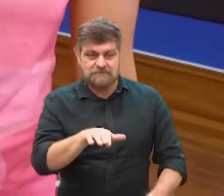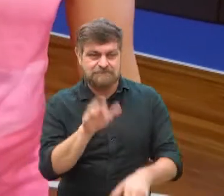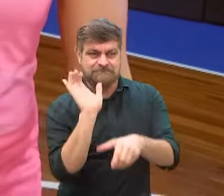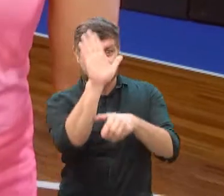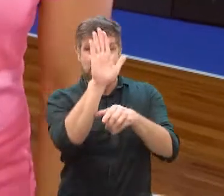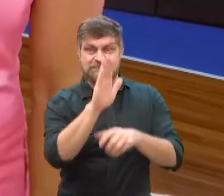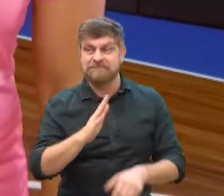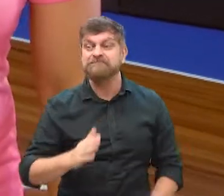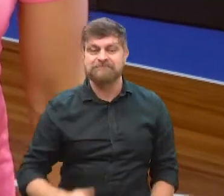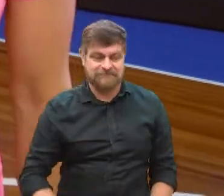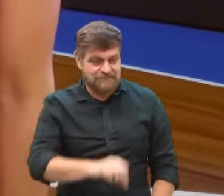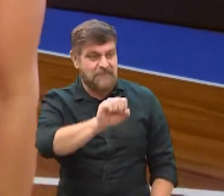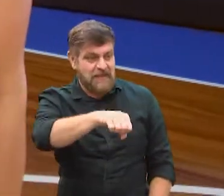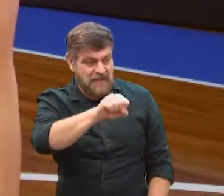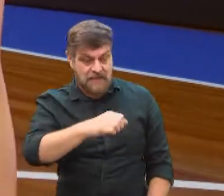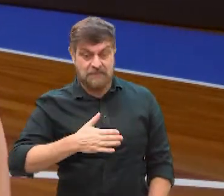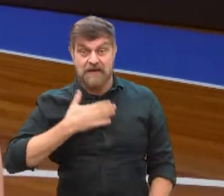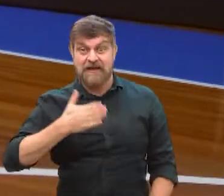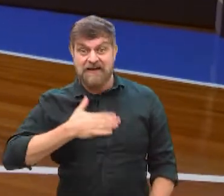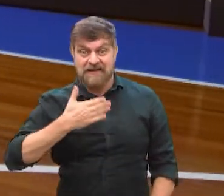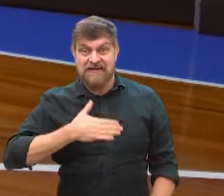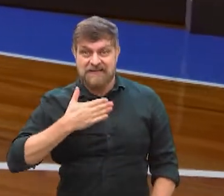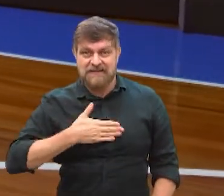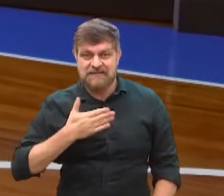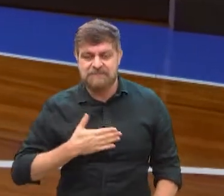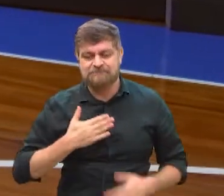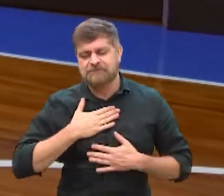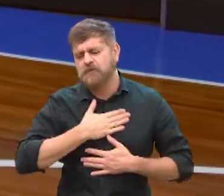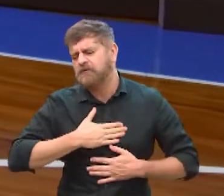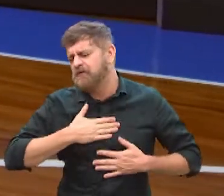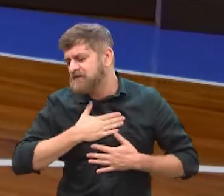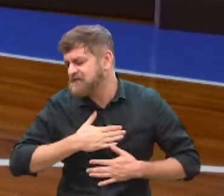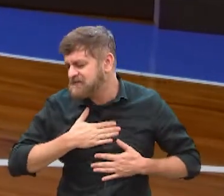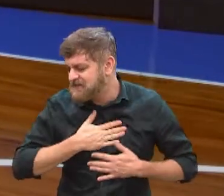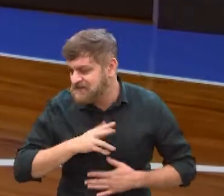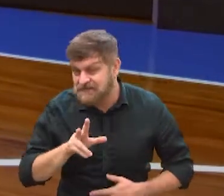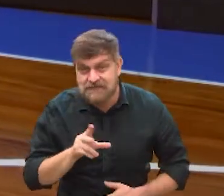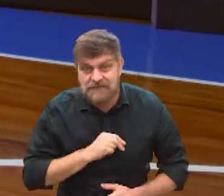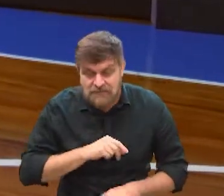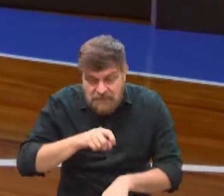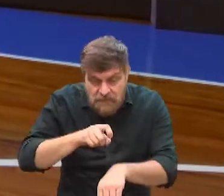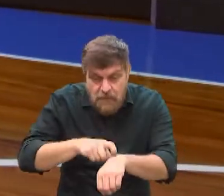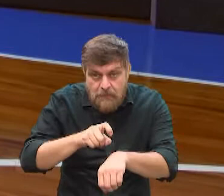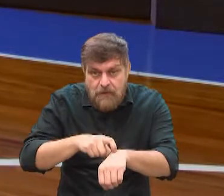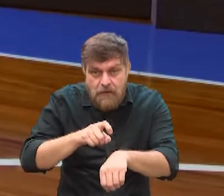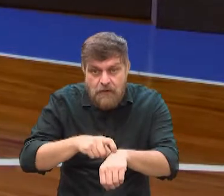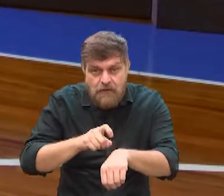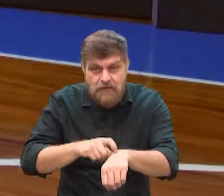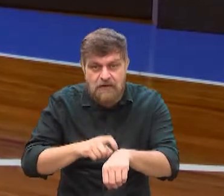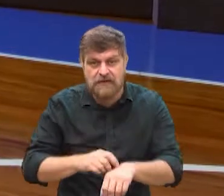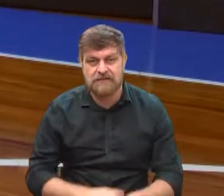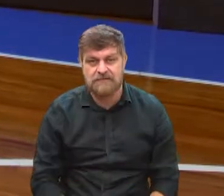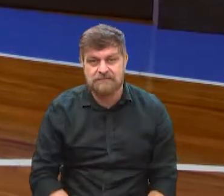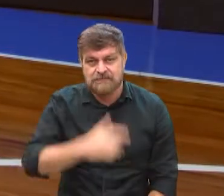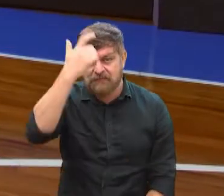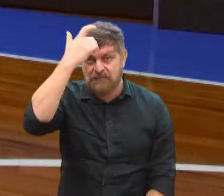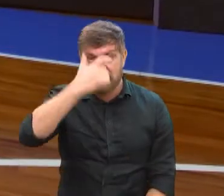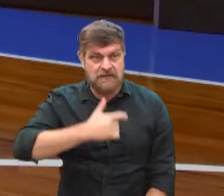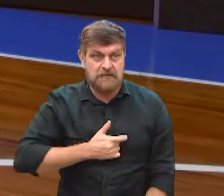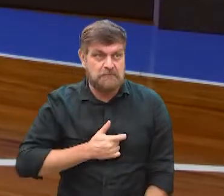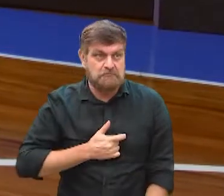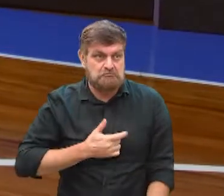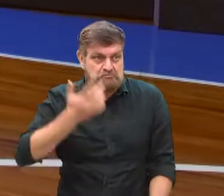uma surpresa muito grande, uma alegria também, né? E foi num momento assim que eu realmente